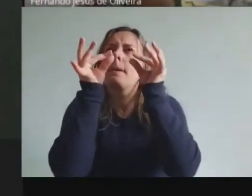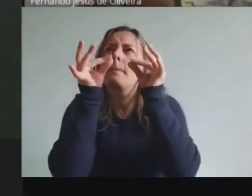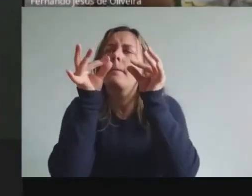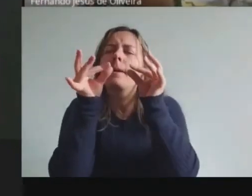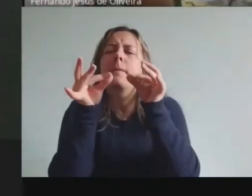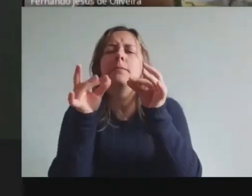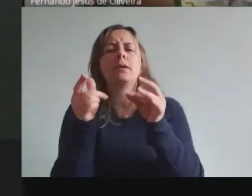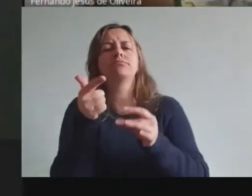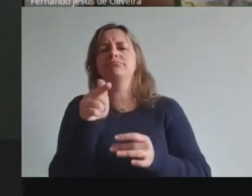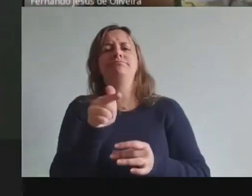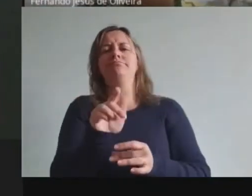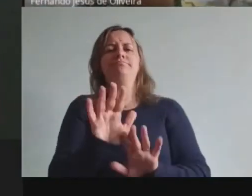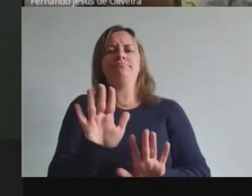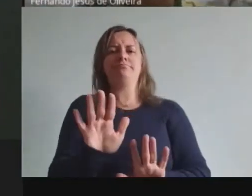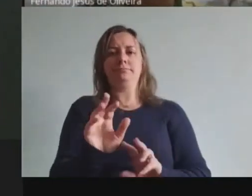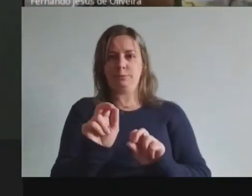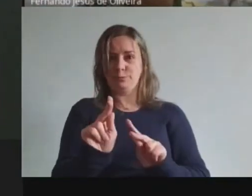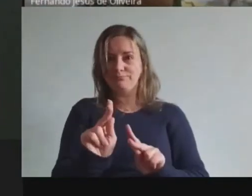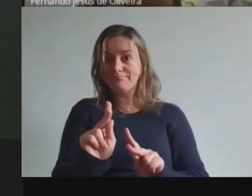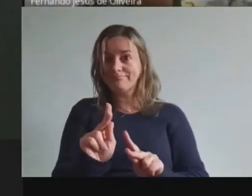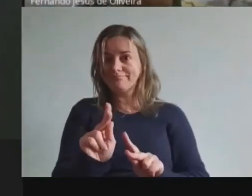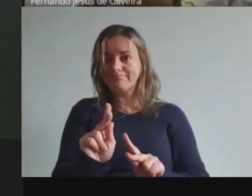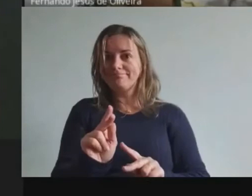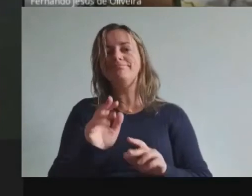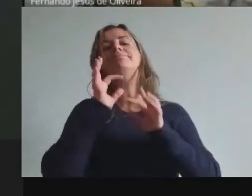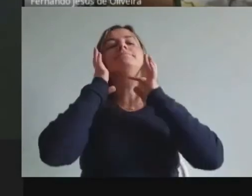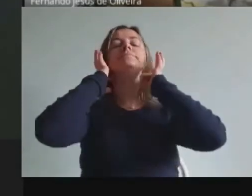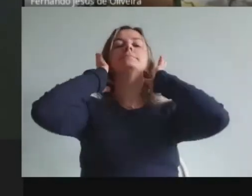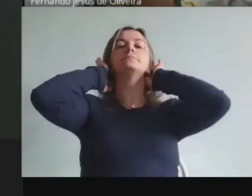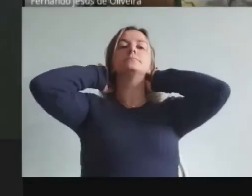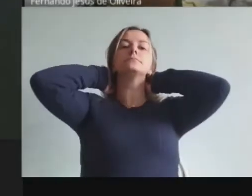número. Beleza?